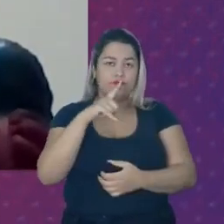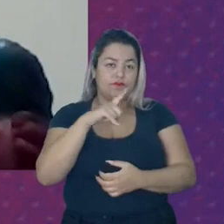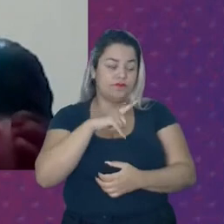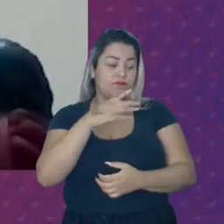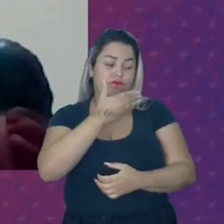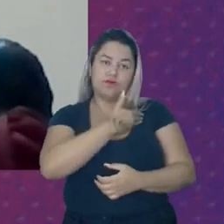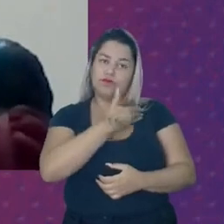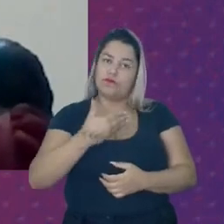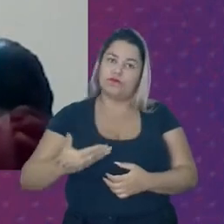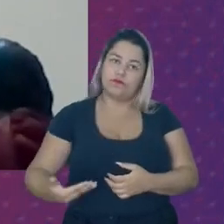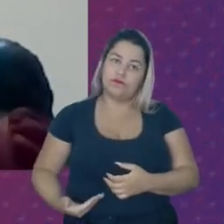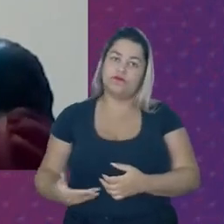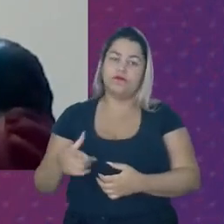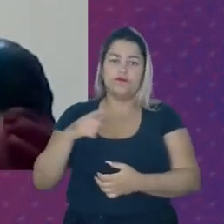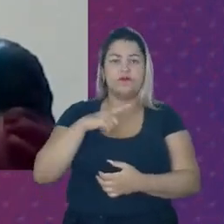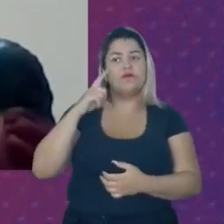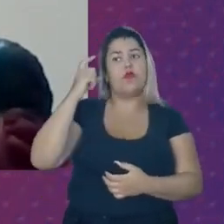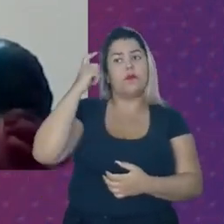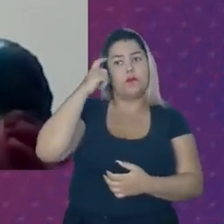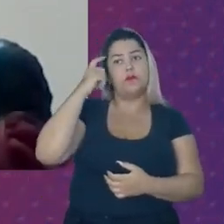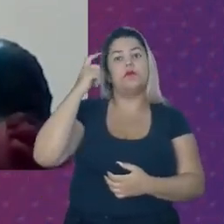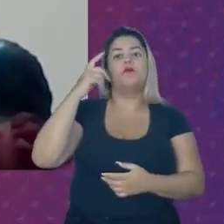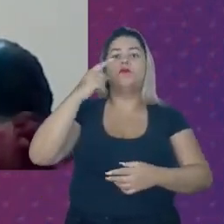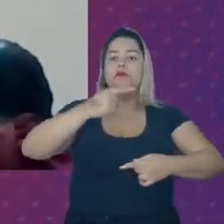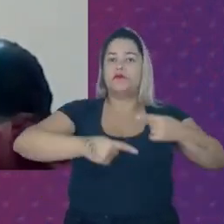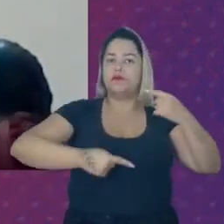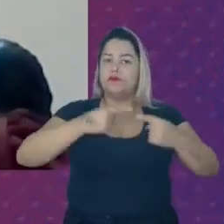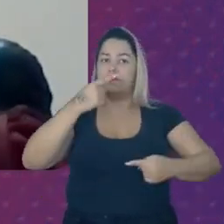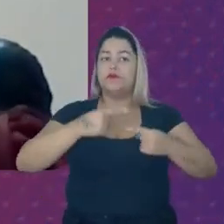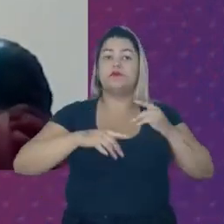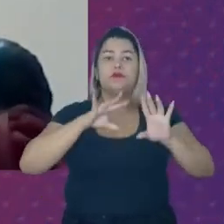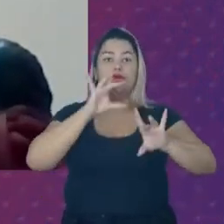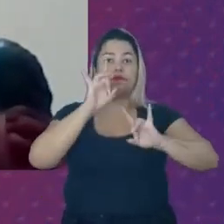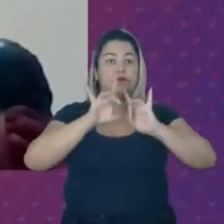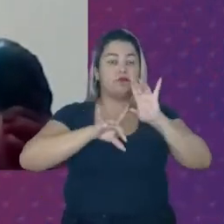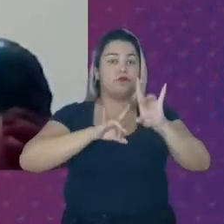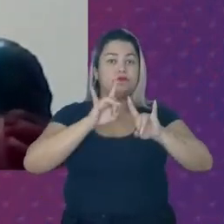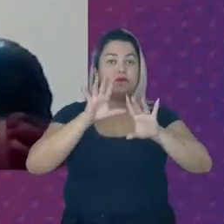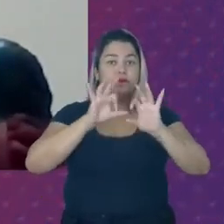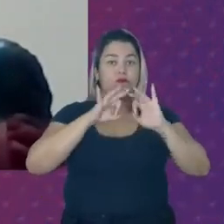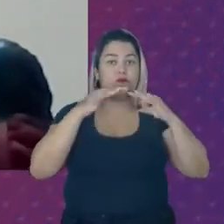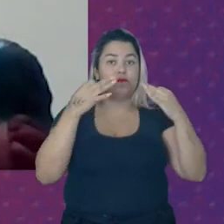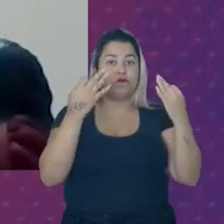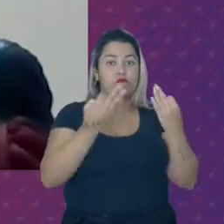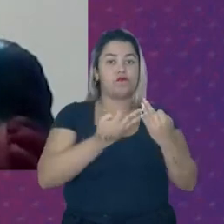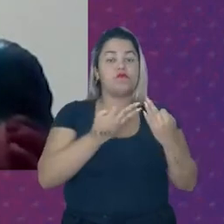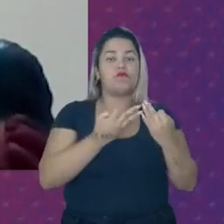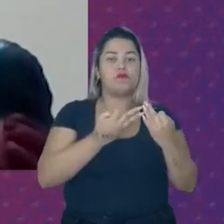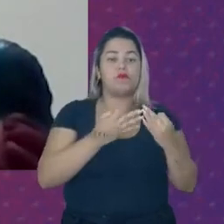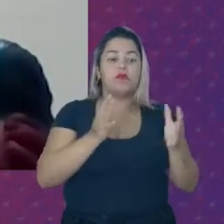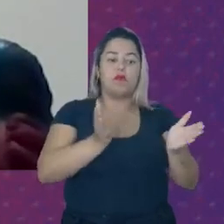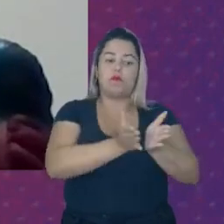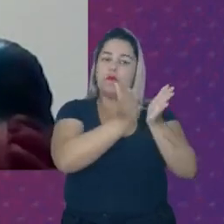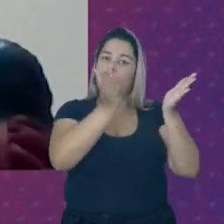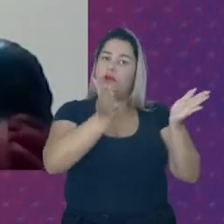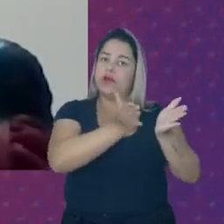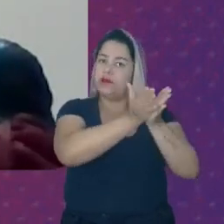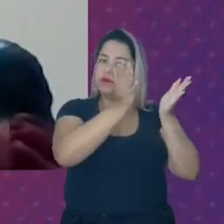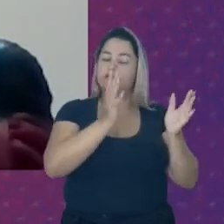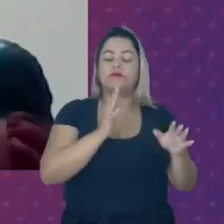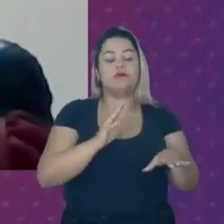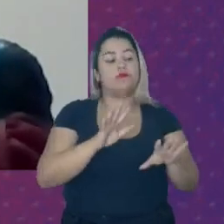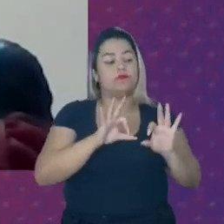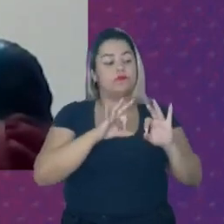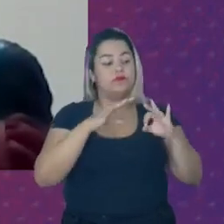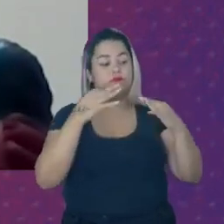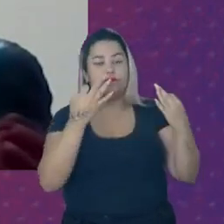têm para pensar programas e políticas públicas, em especial para as famílias mais pobres, para as famílias que estão